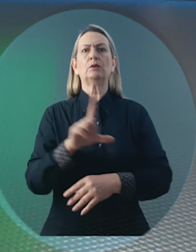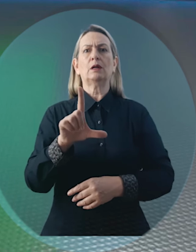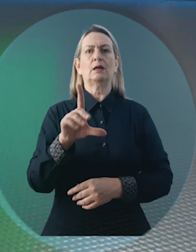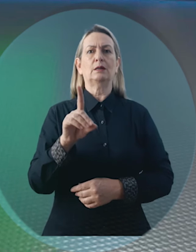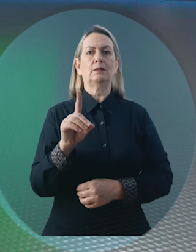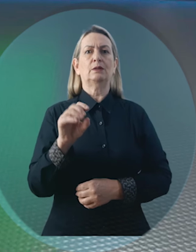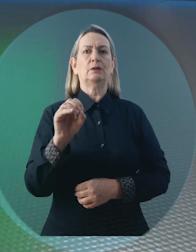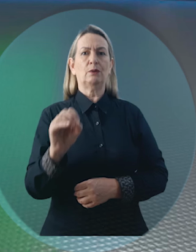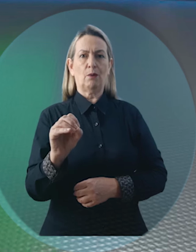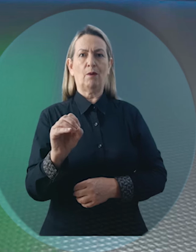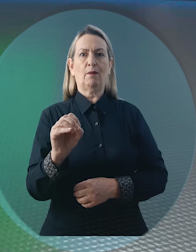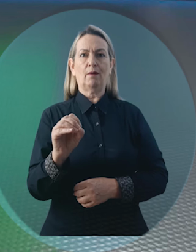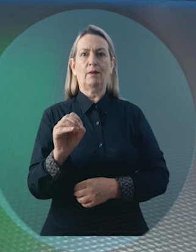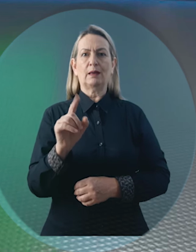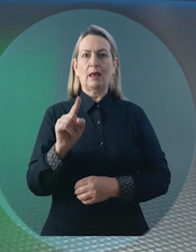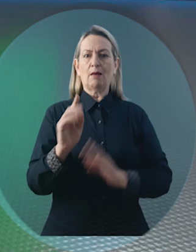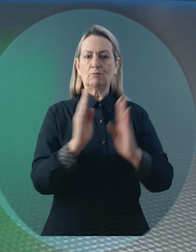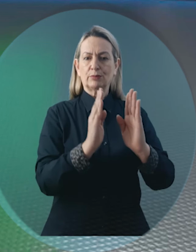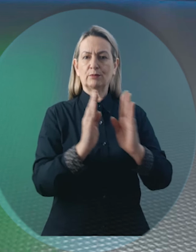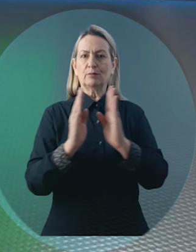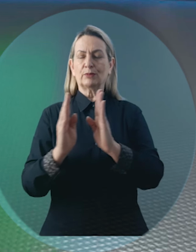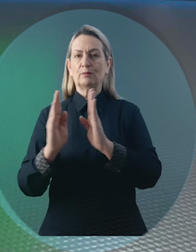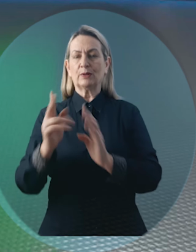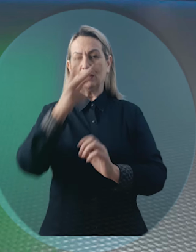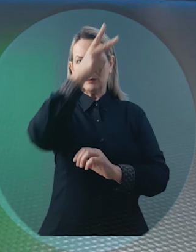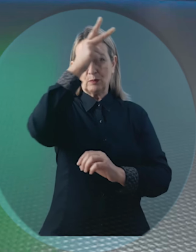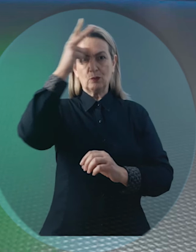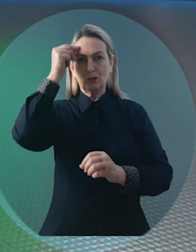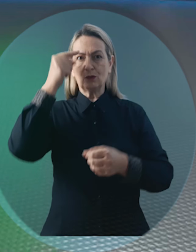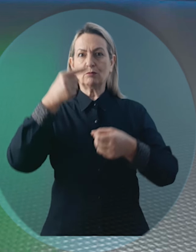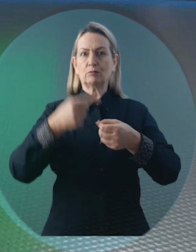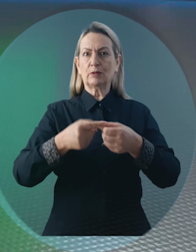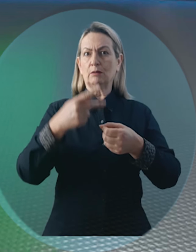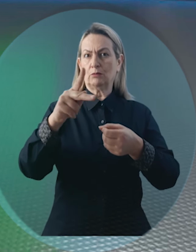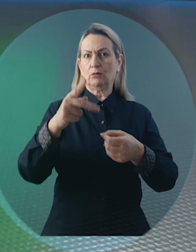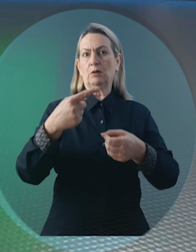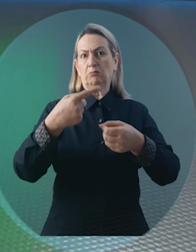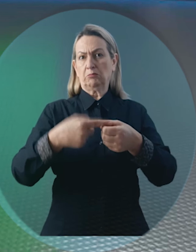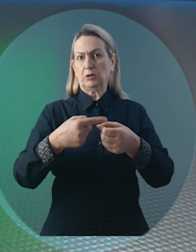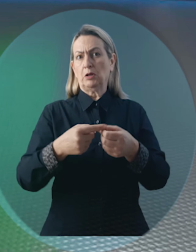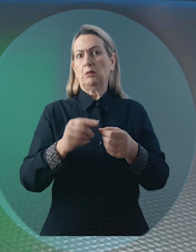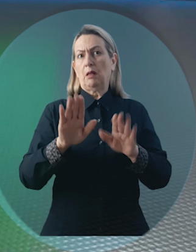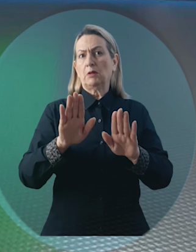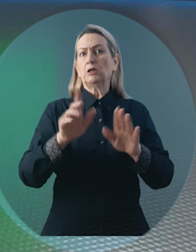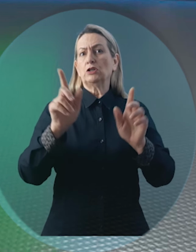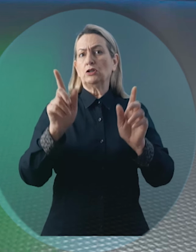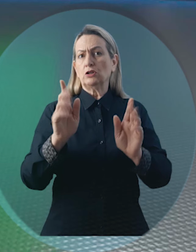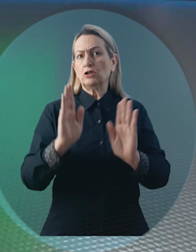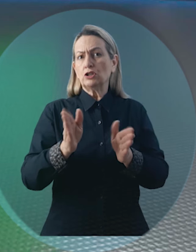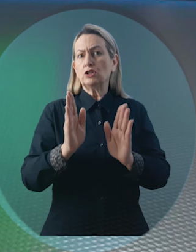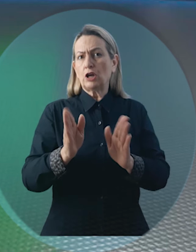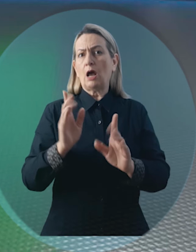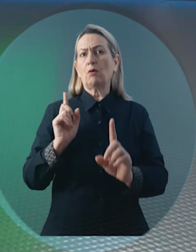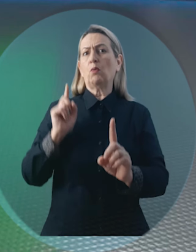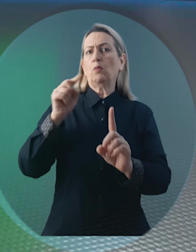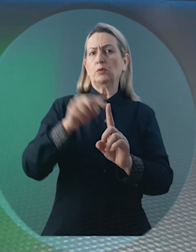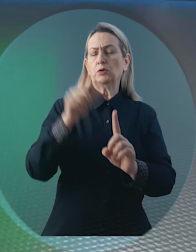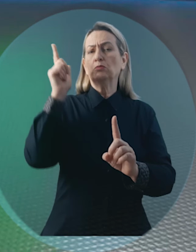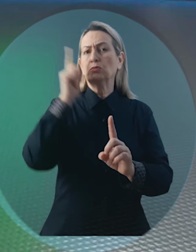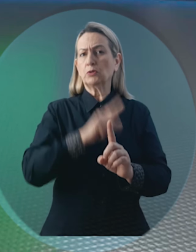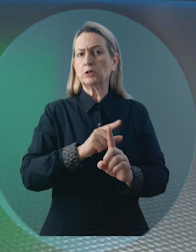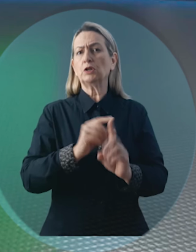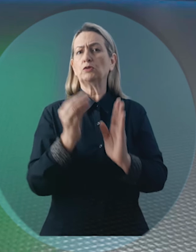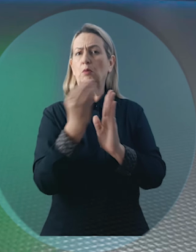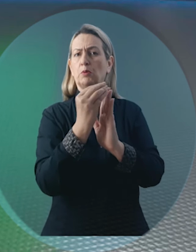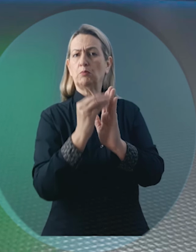já estejam contempladas na LDO que são vigentes nos municípios né no seu município já tenho atendido